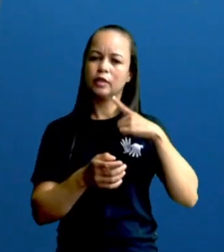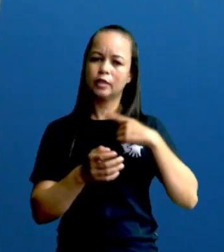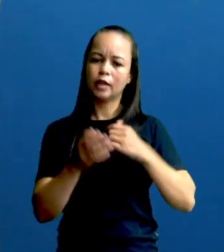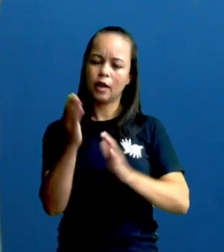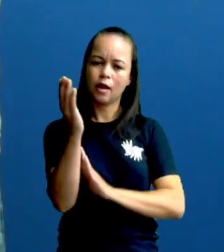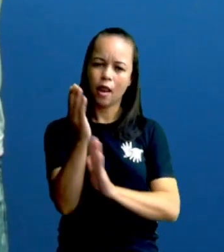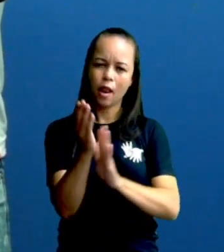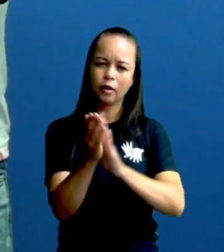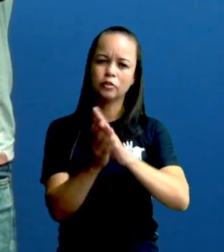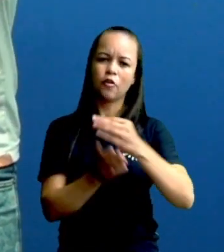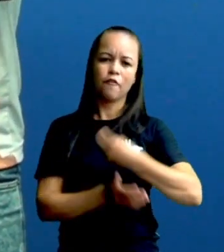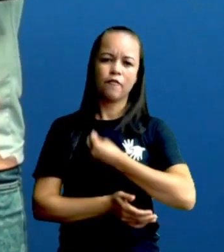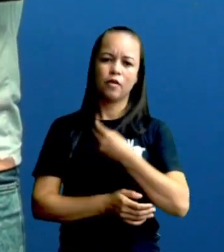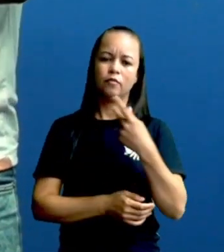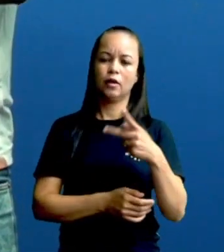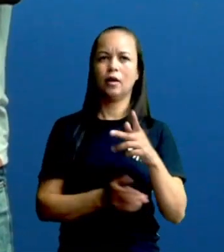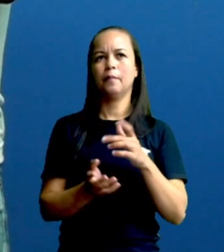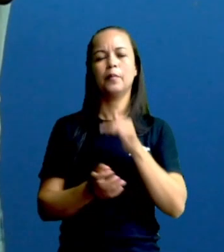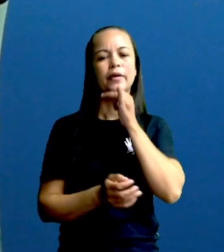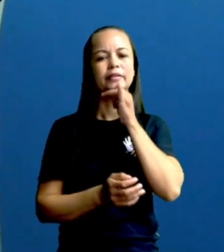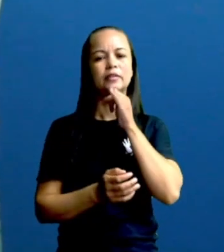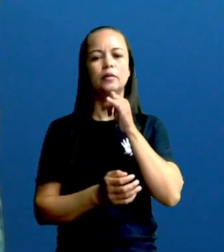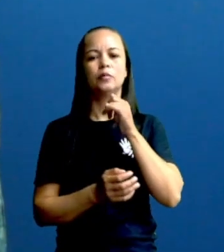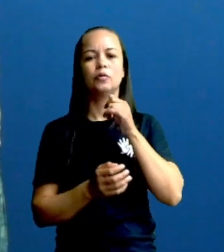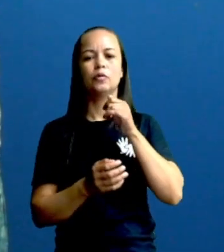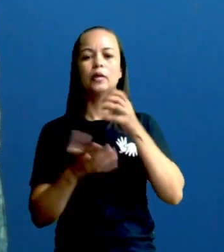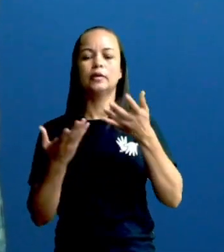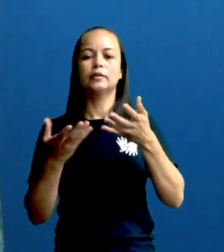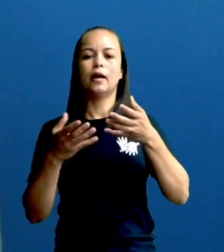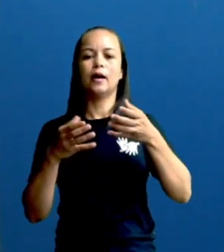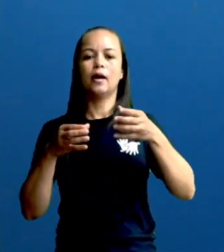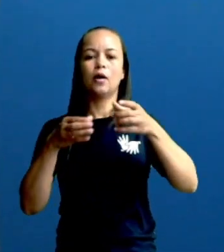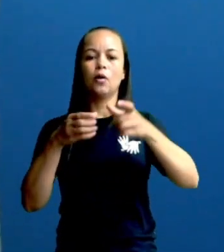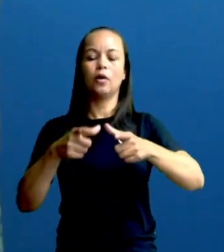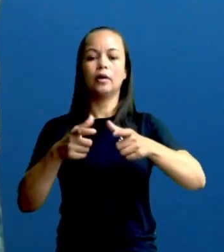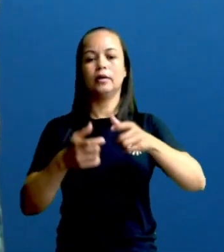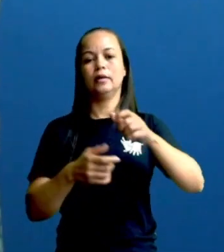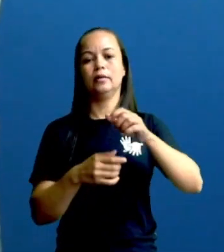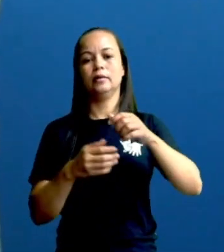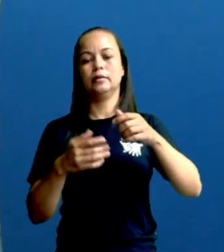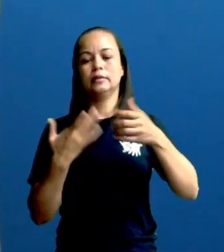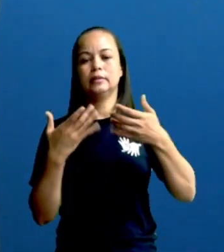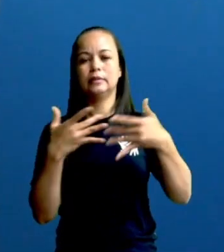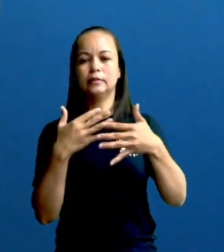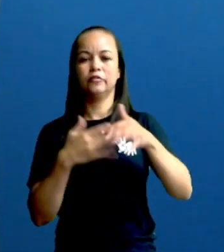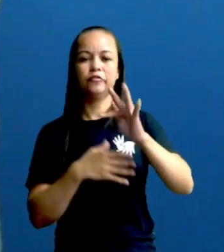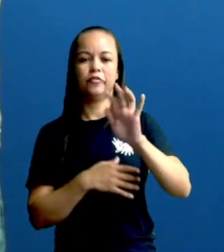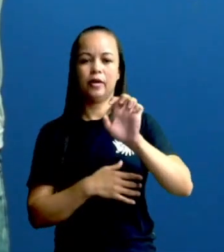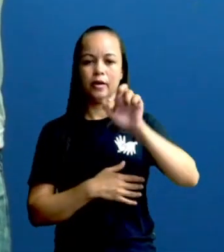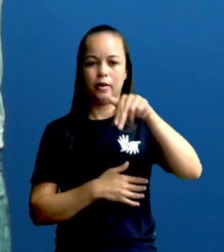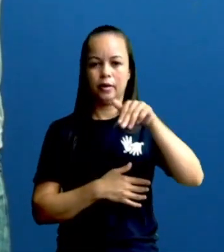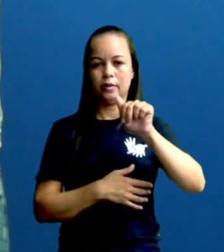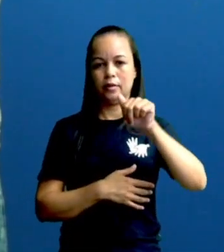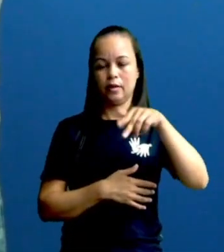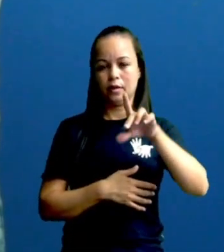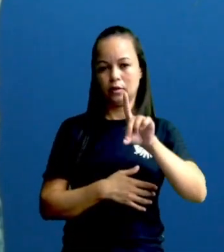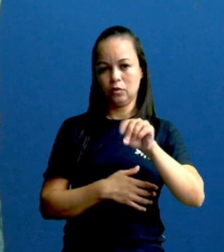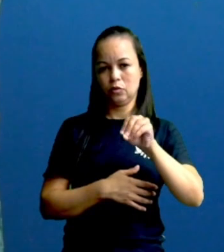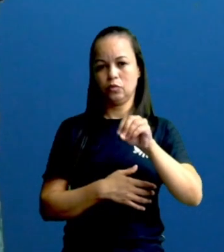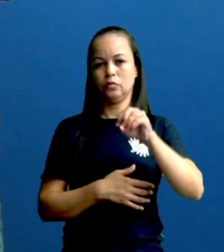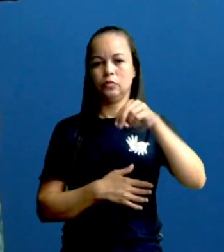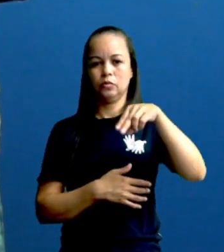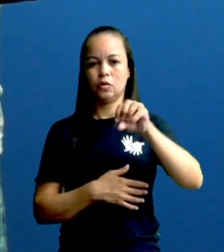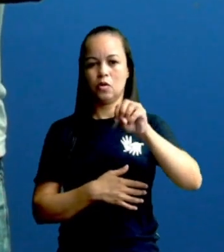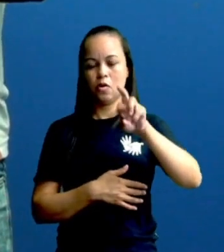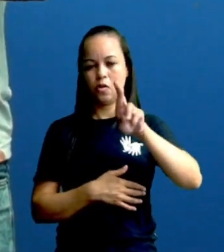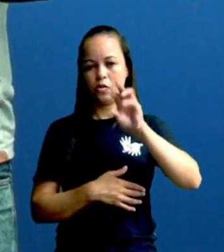vive lá. Por exemplo, na ilha de Fernando de Noronha, lá existe uma lagartixinha chamada de mabuia, que é uma lagartixinha bem dócil,